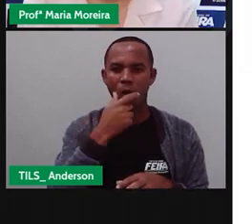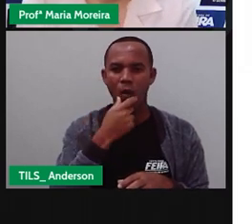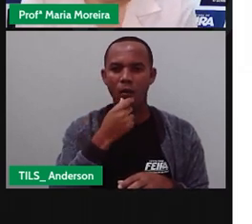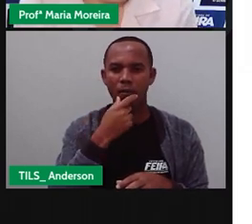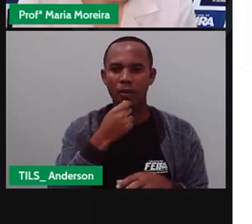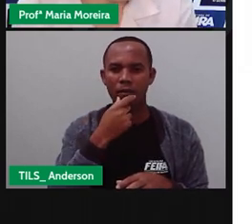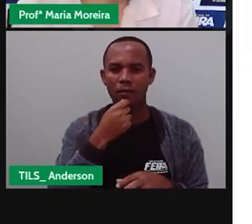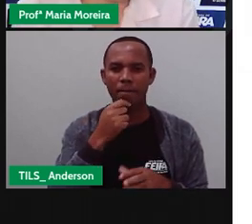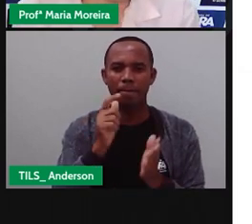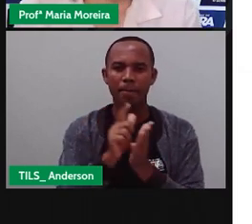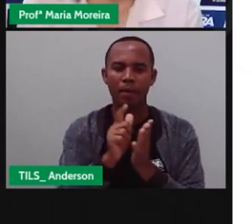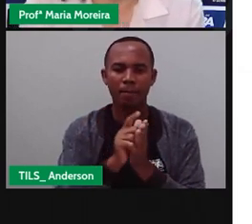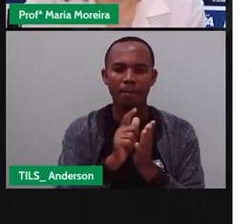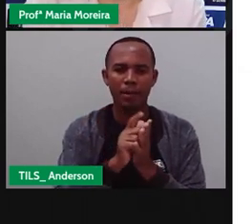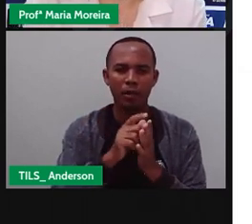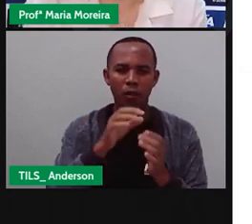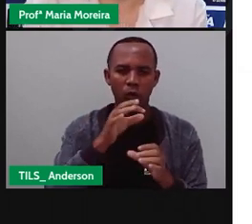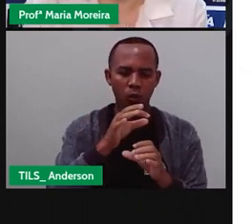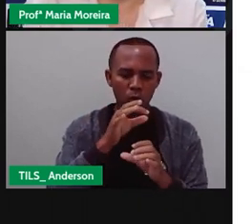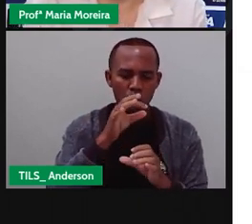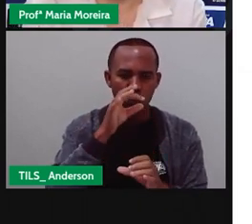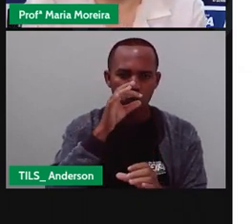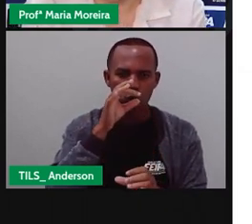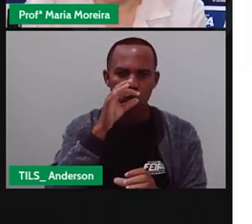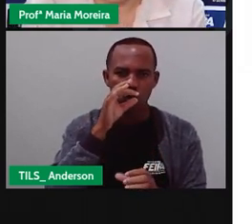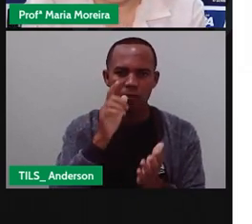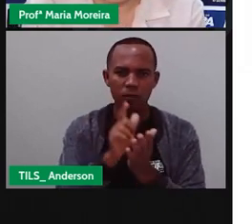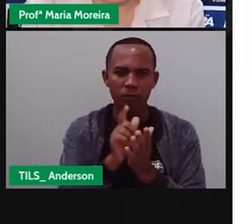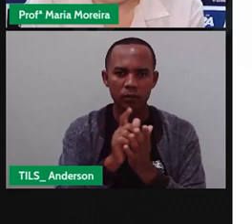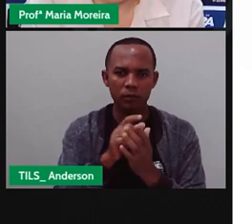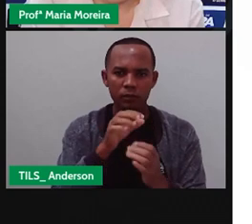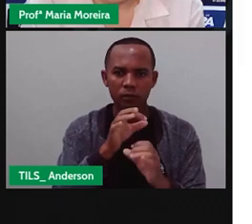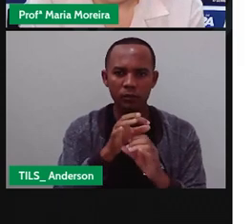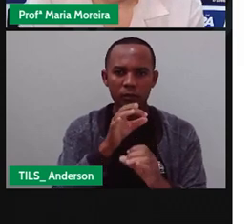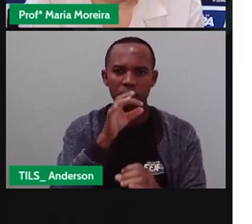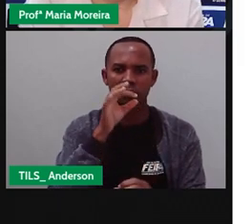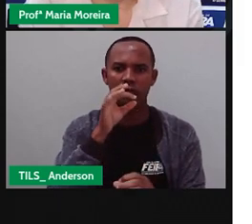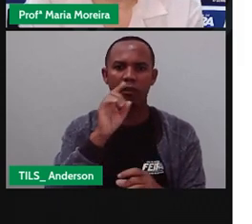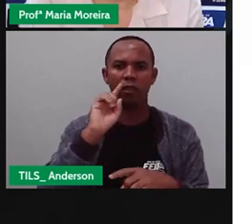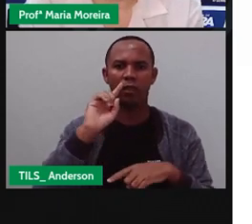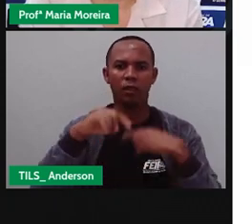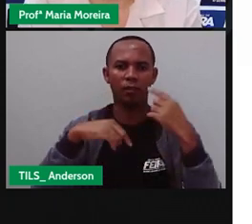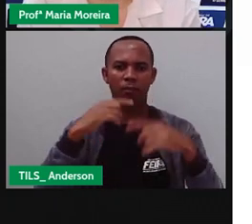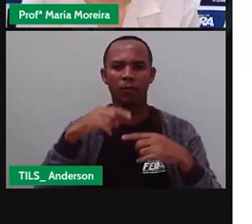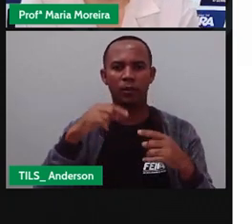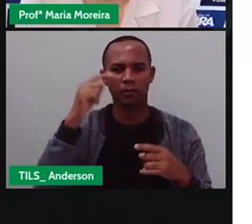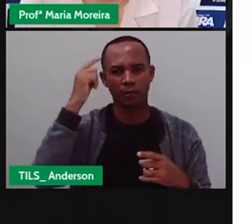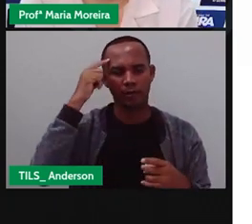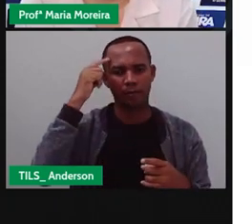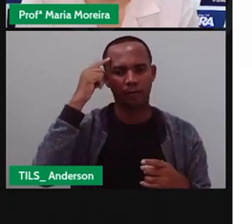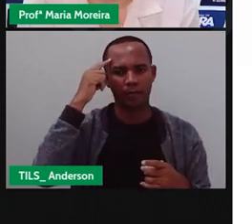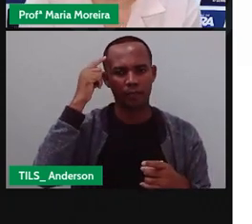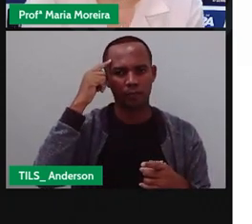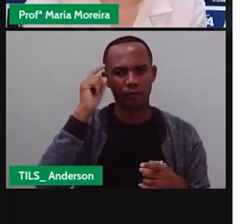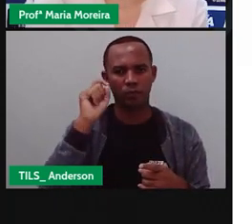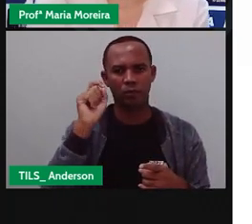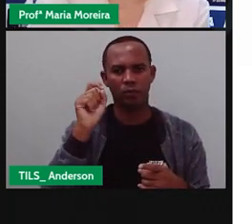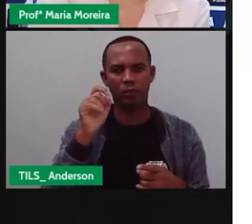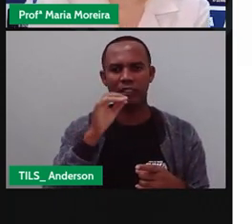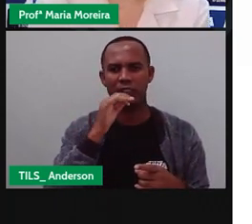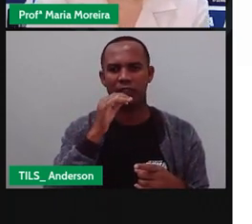de papel para tomar essa bebida em 1888. Depois pensou em usar o invento para